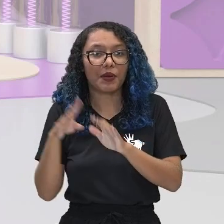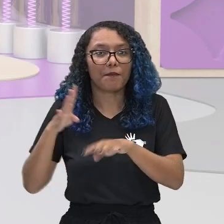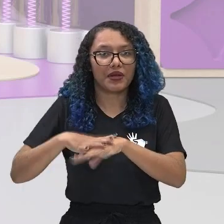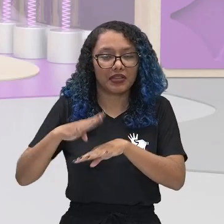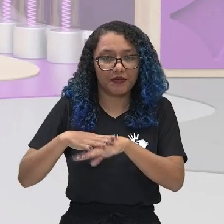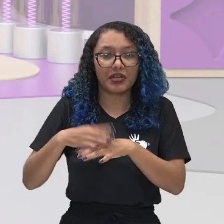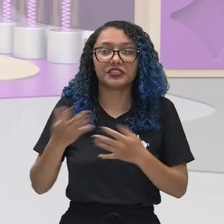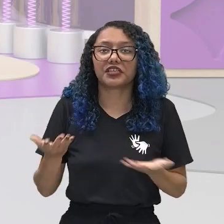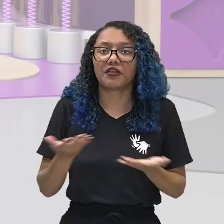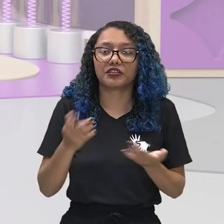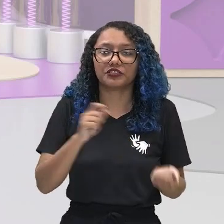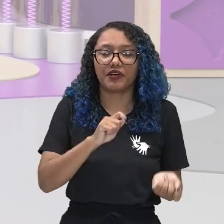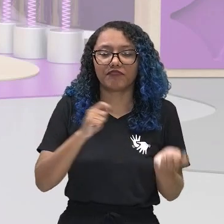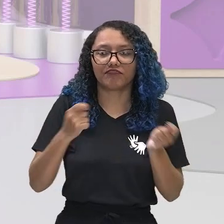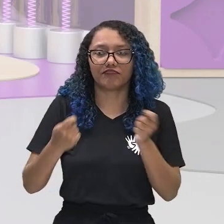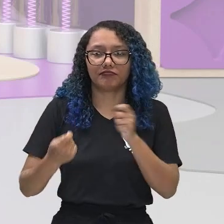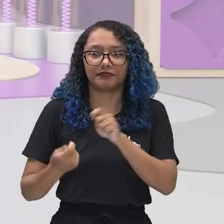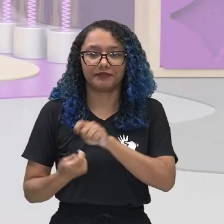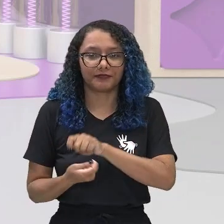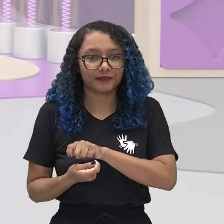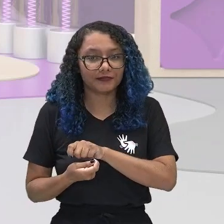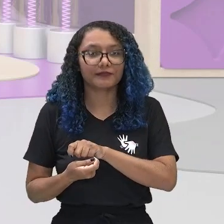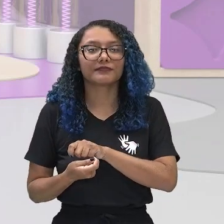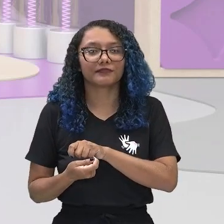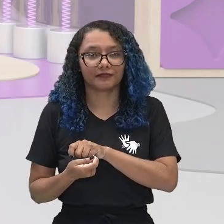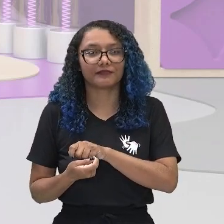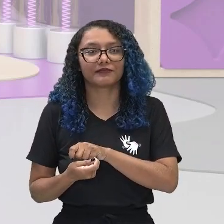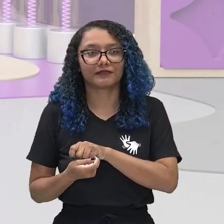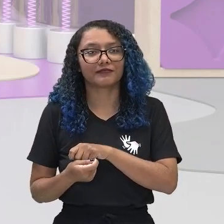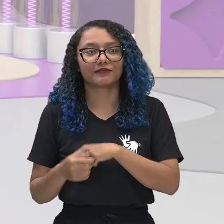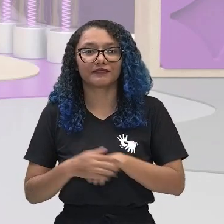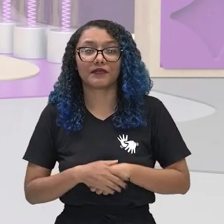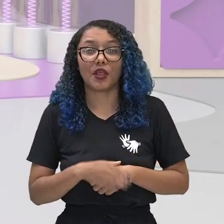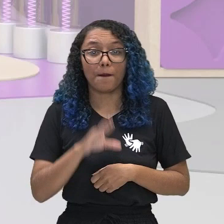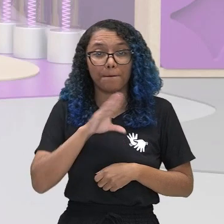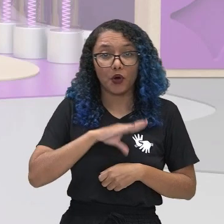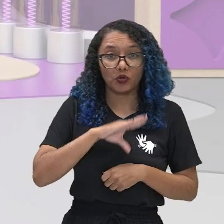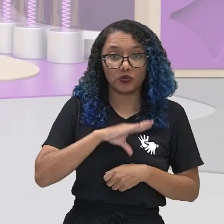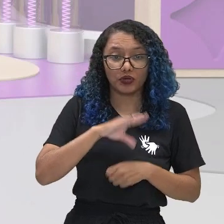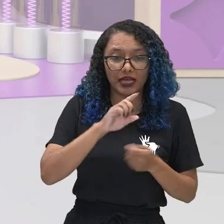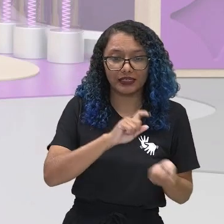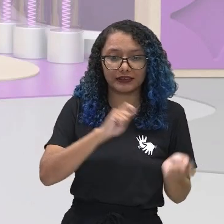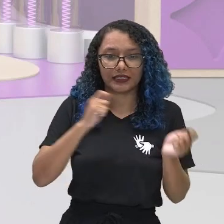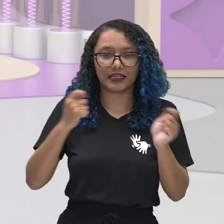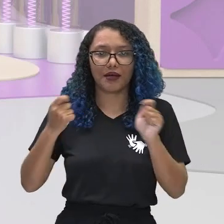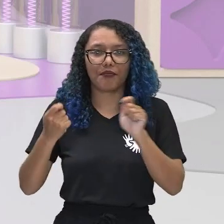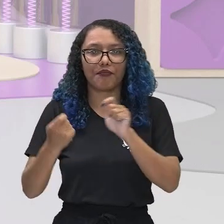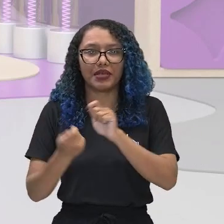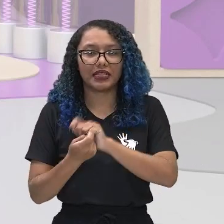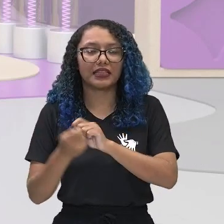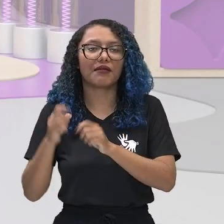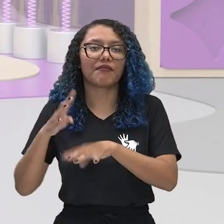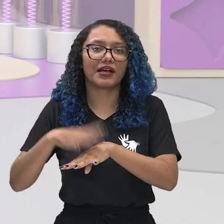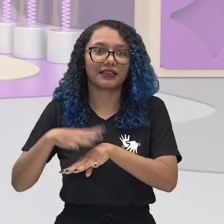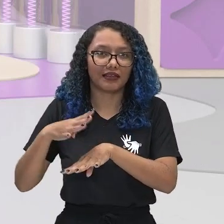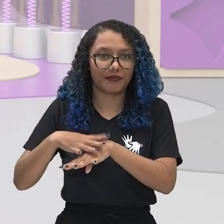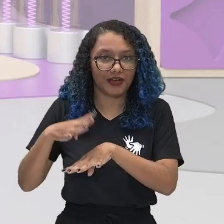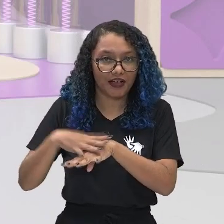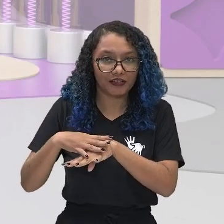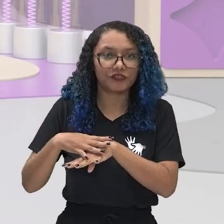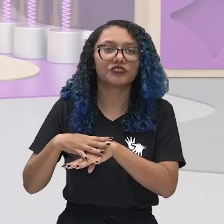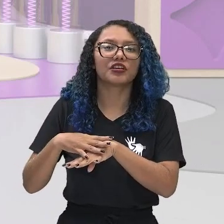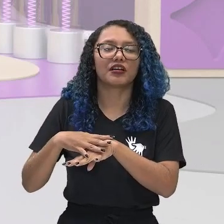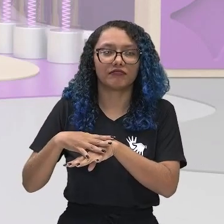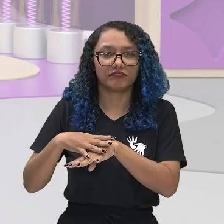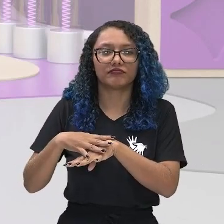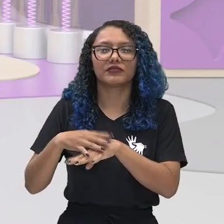esse processo de sair da língua mãe, de uma situação problema, e transcrever através